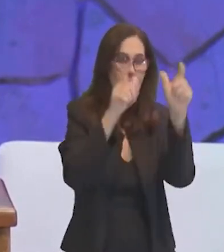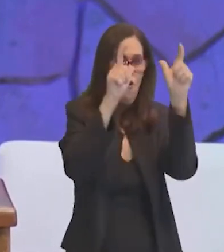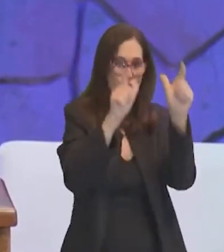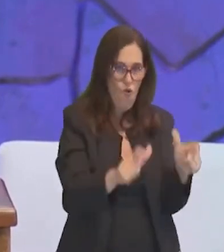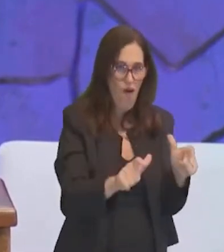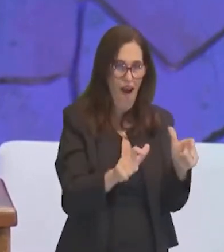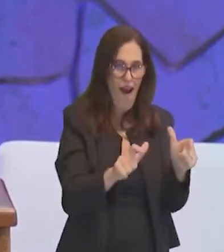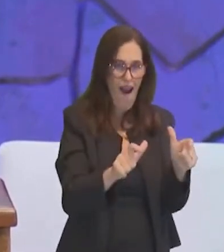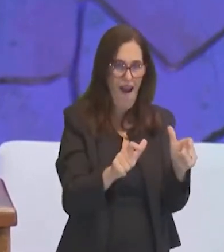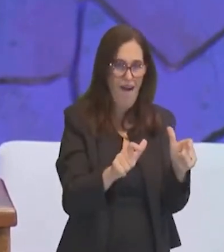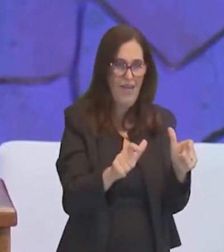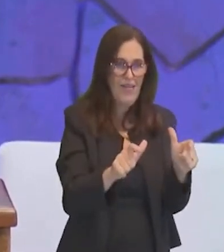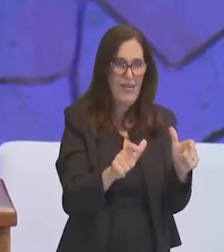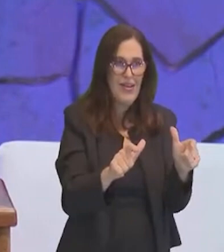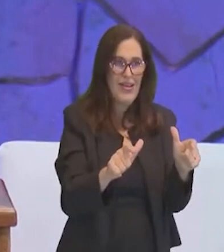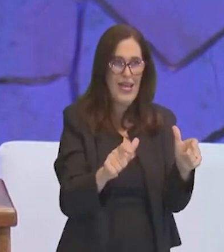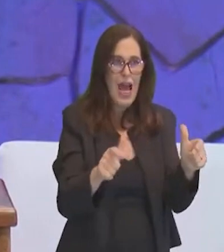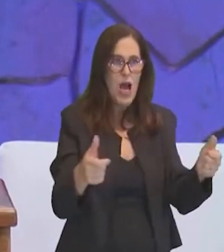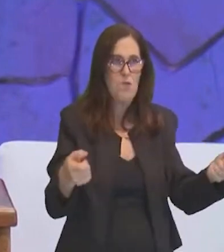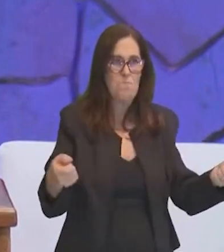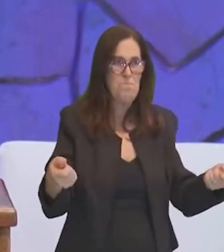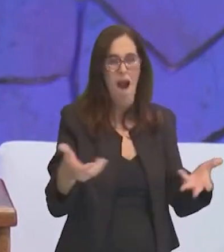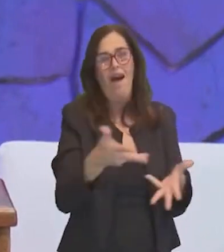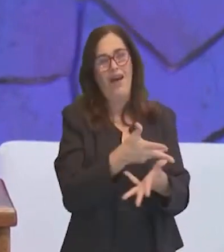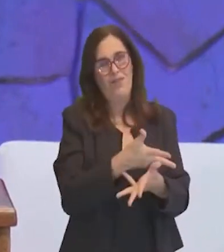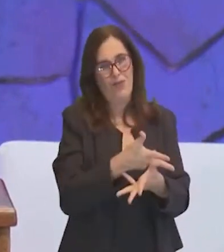que mana leite e mel.